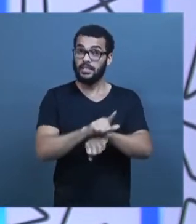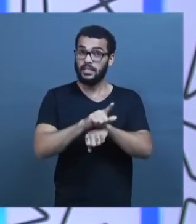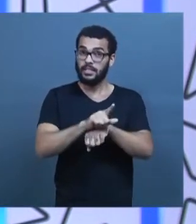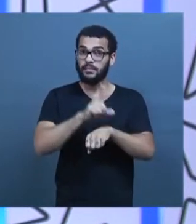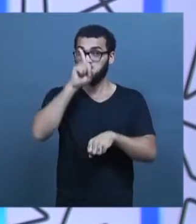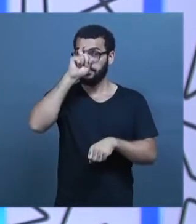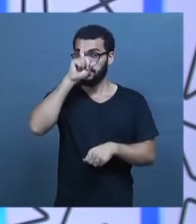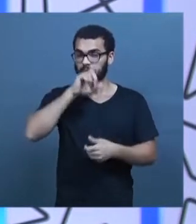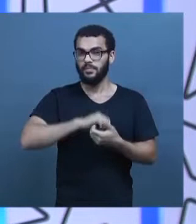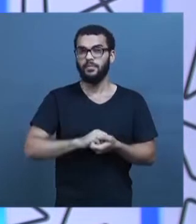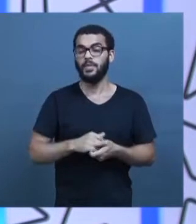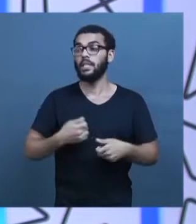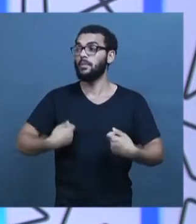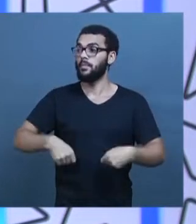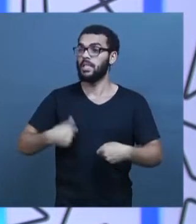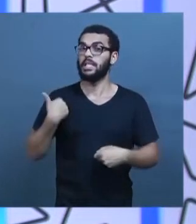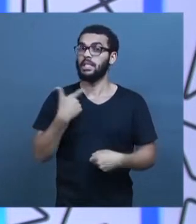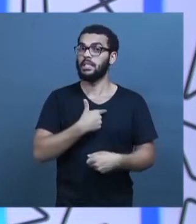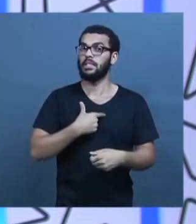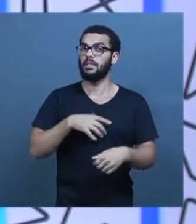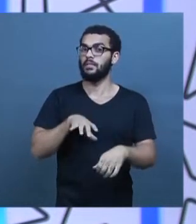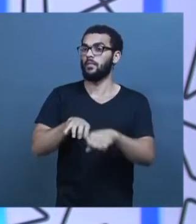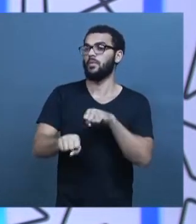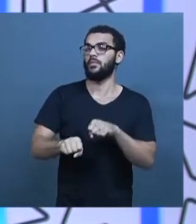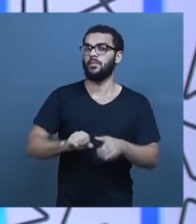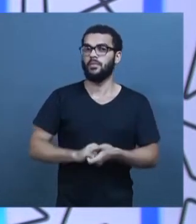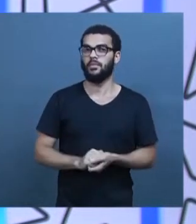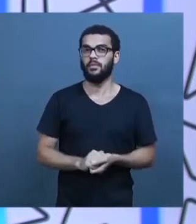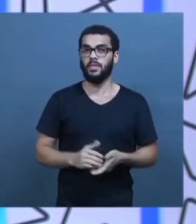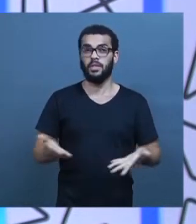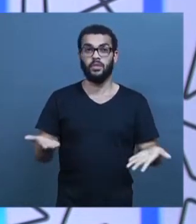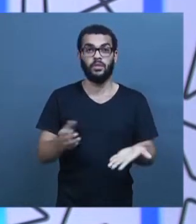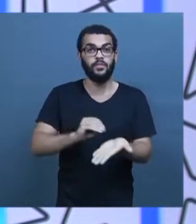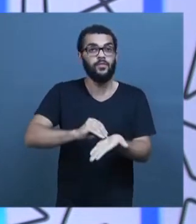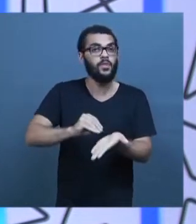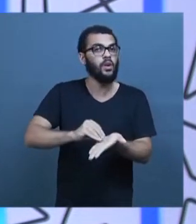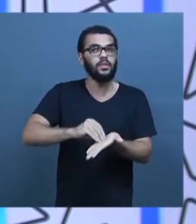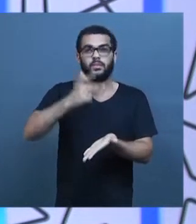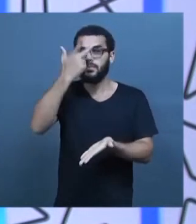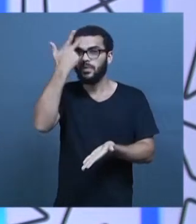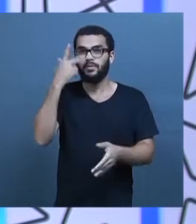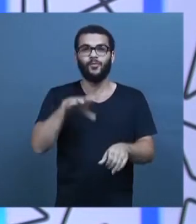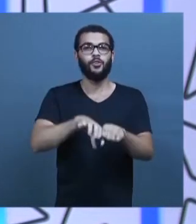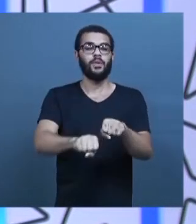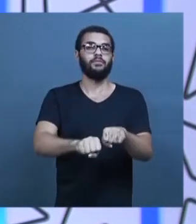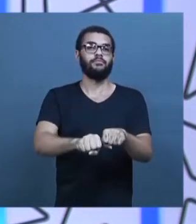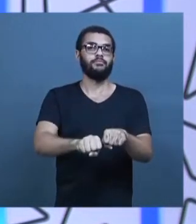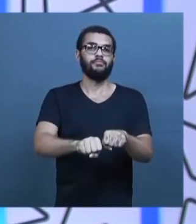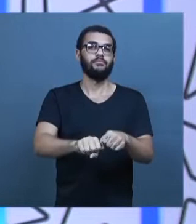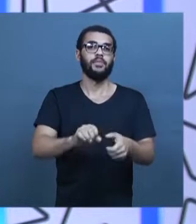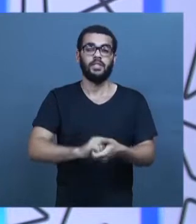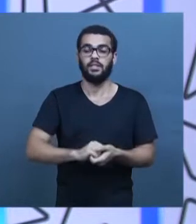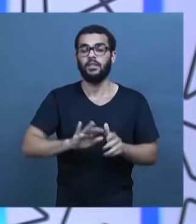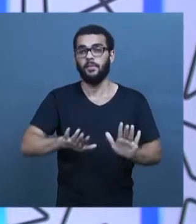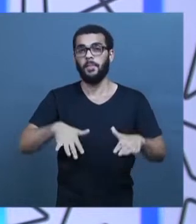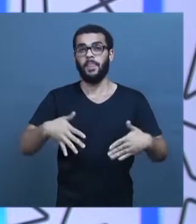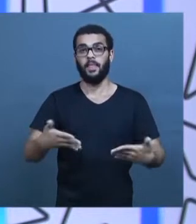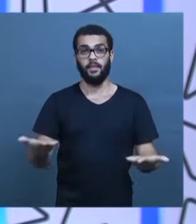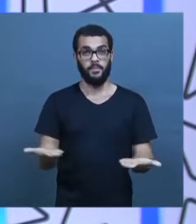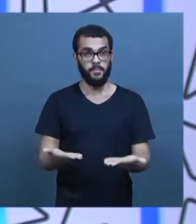como nós estávamos comentando anteriormente, o que está faltando? Está faltando a educação, né? E grande parte da